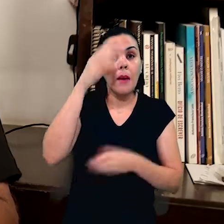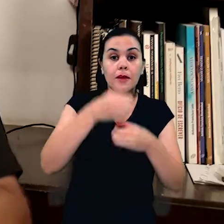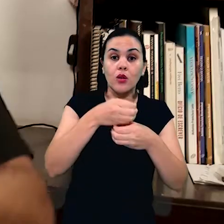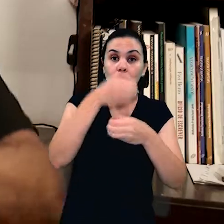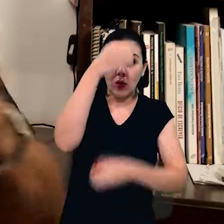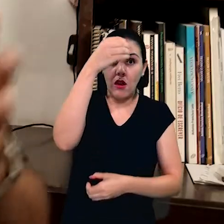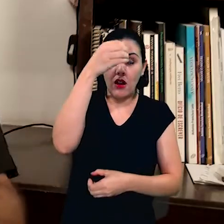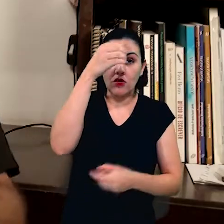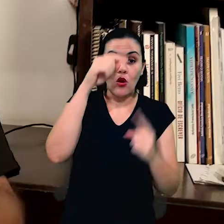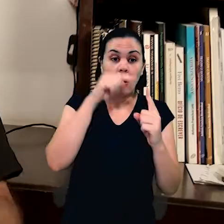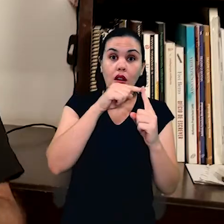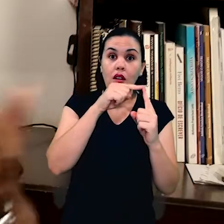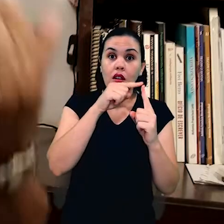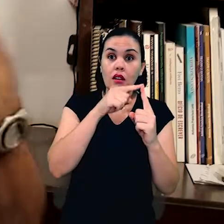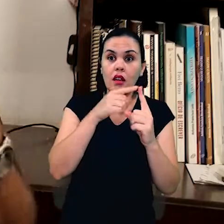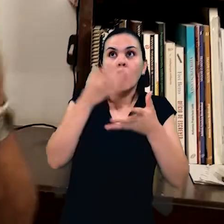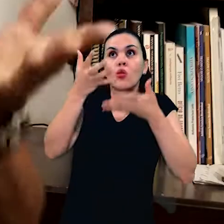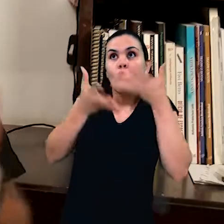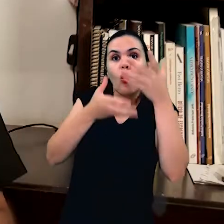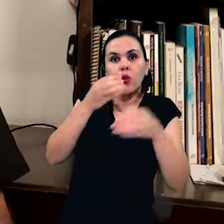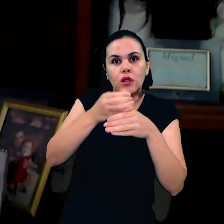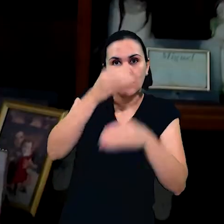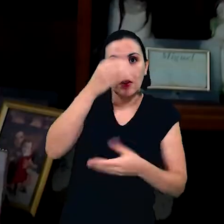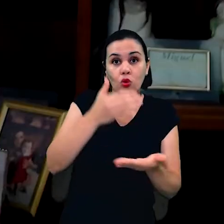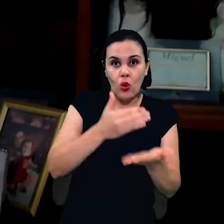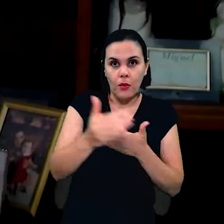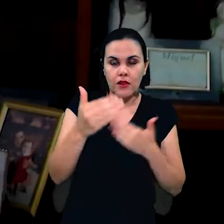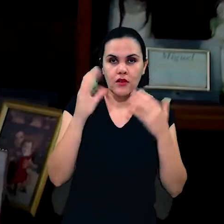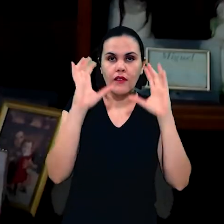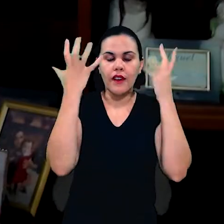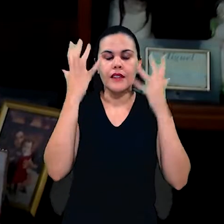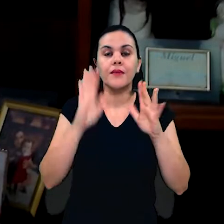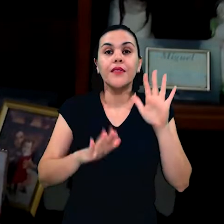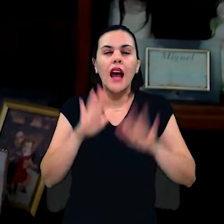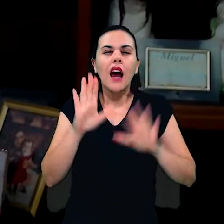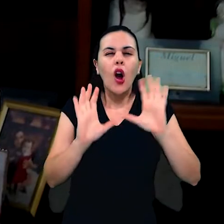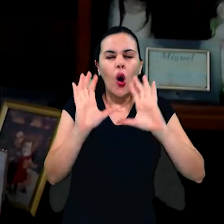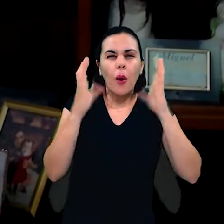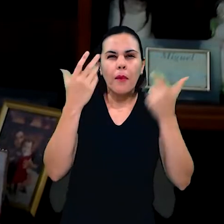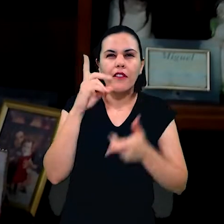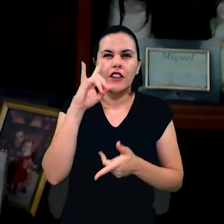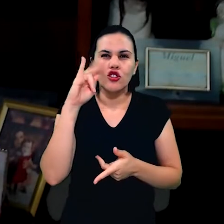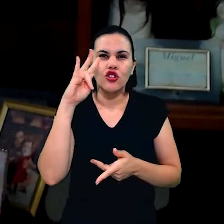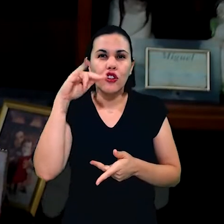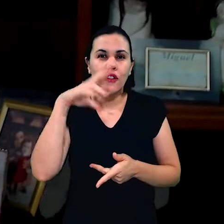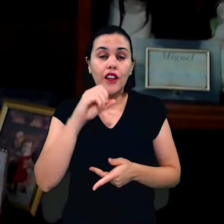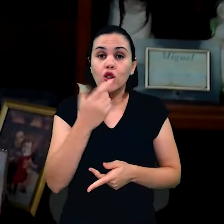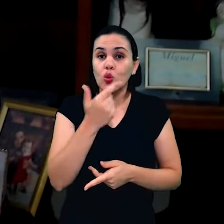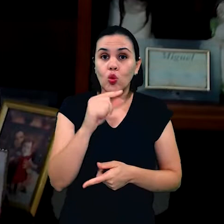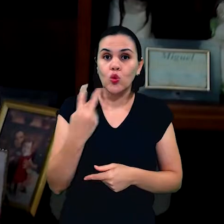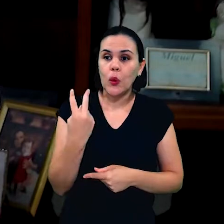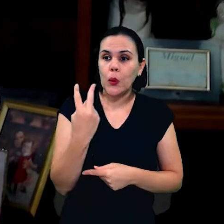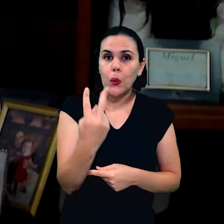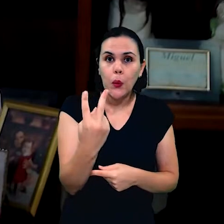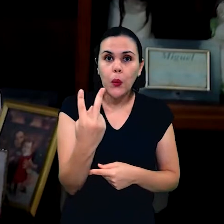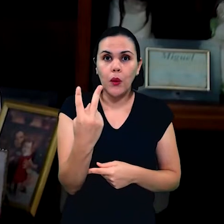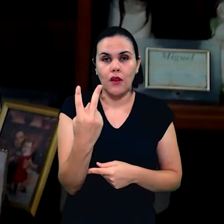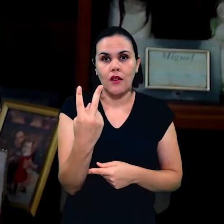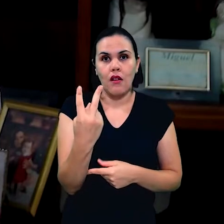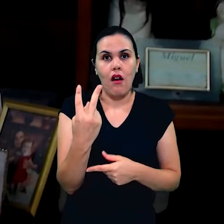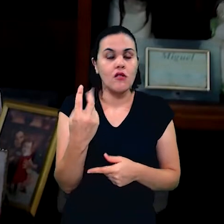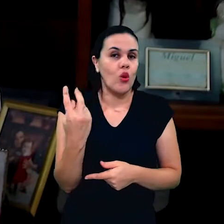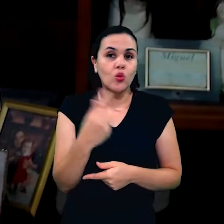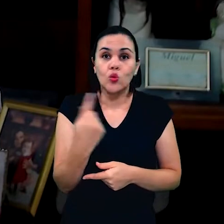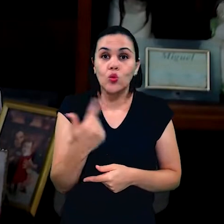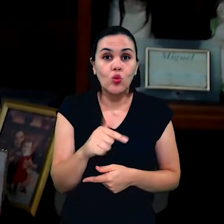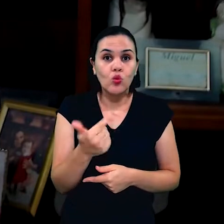figura que toma conta do mastro como início da festa. Tem festas do Divino que não tem o casal, né? São vários